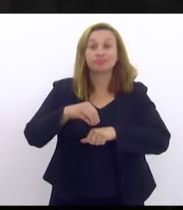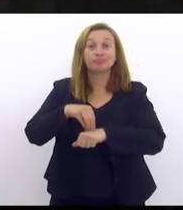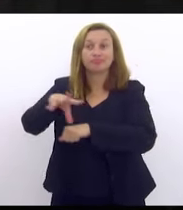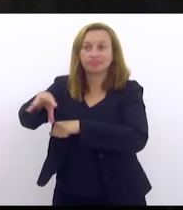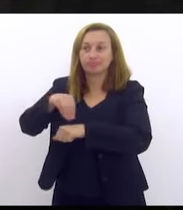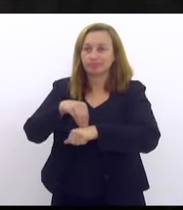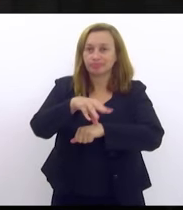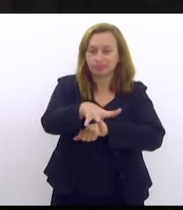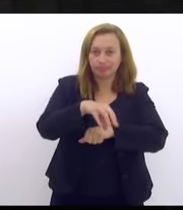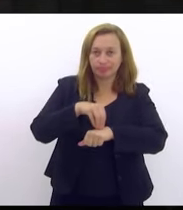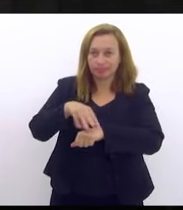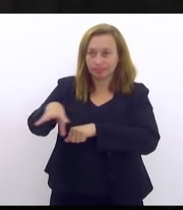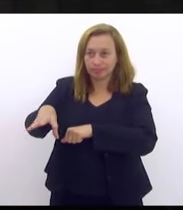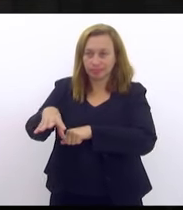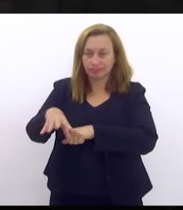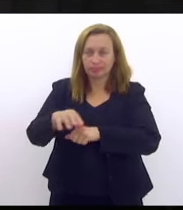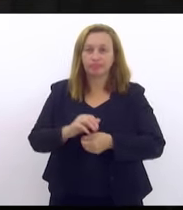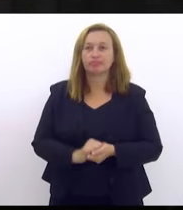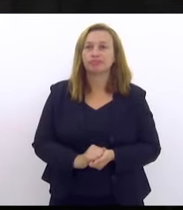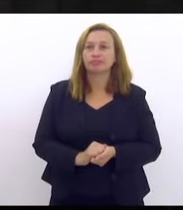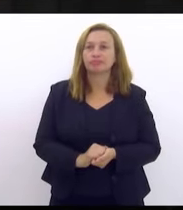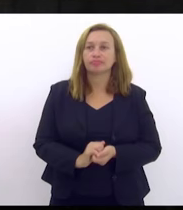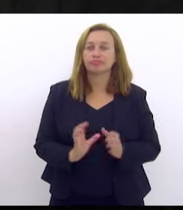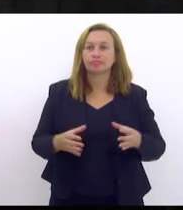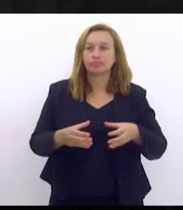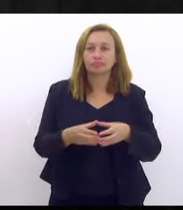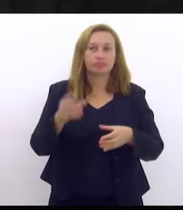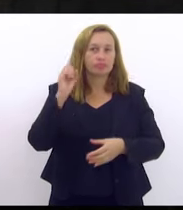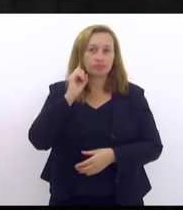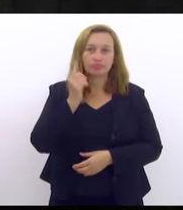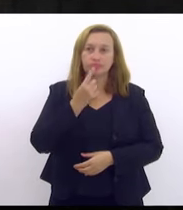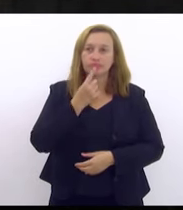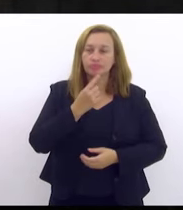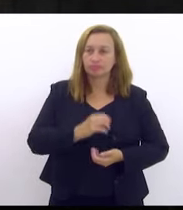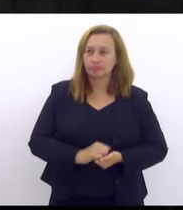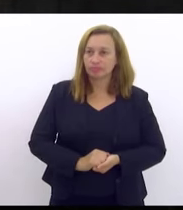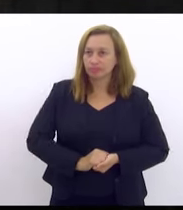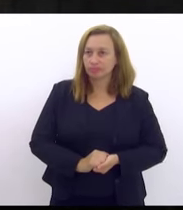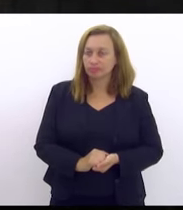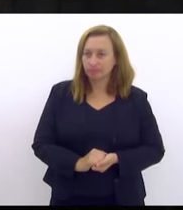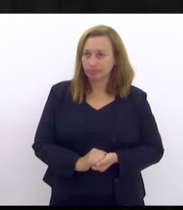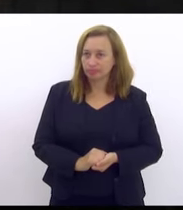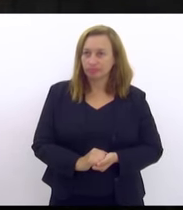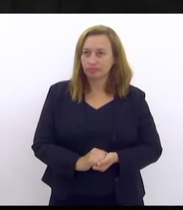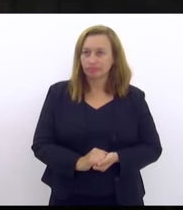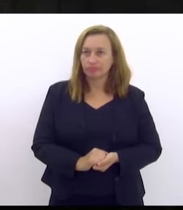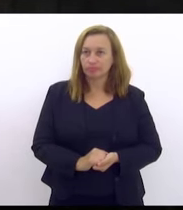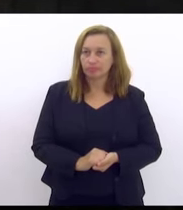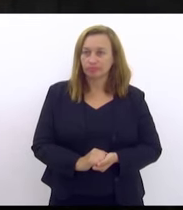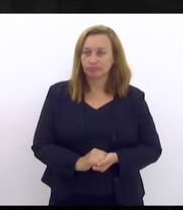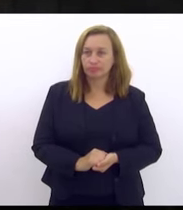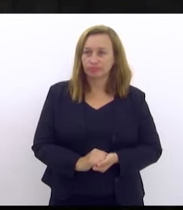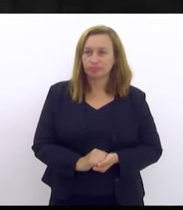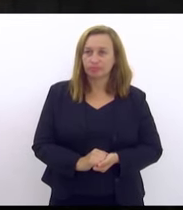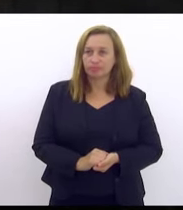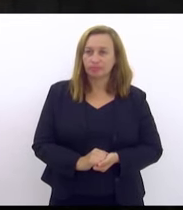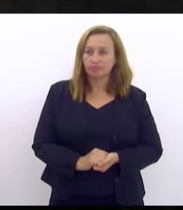Libras, que leva a nossa voz aos portadores de deficiência